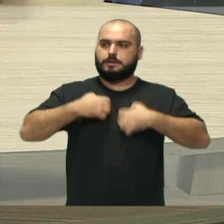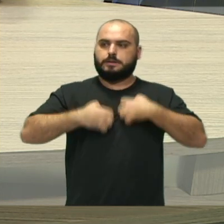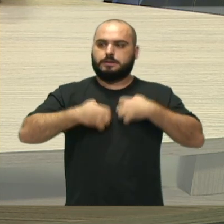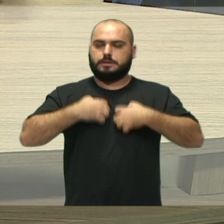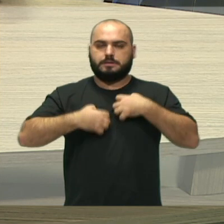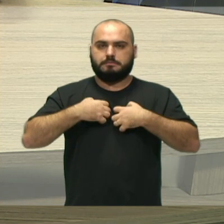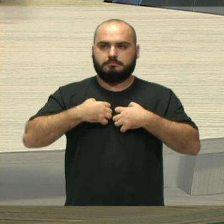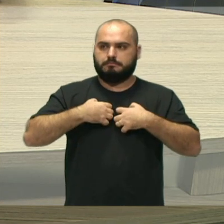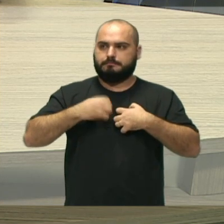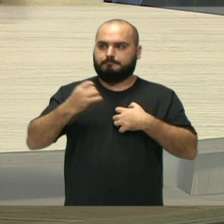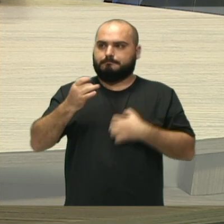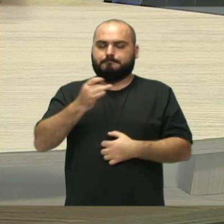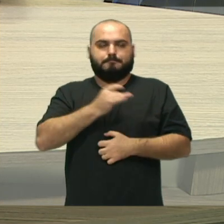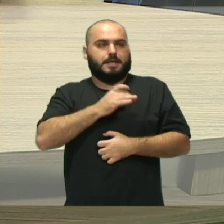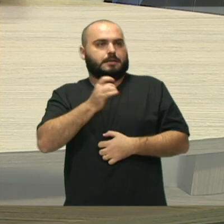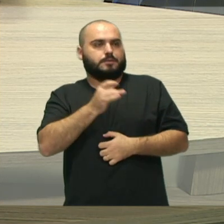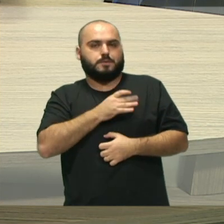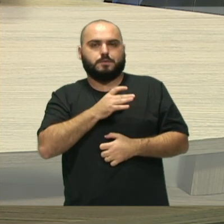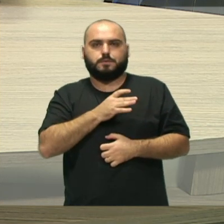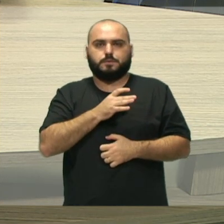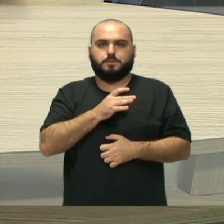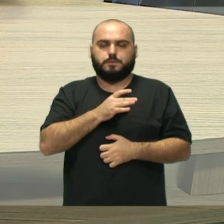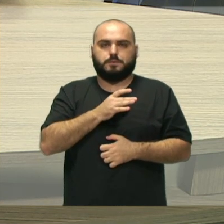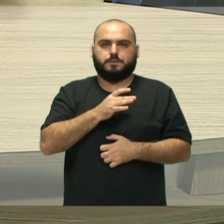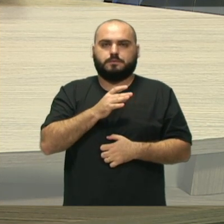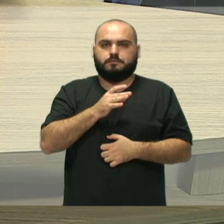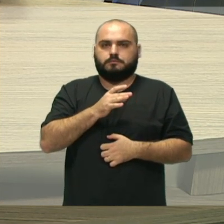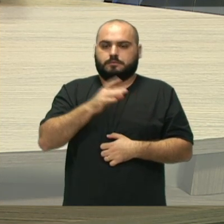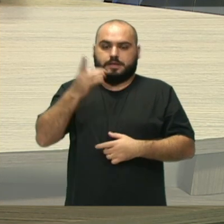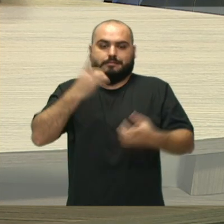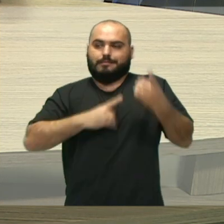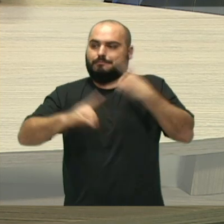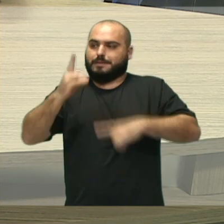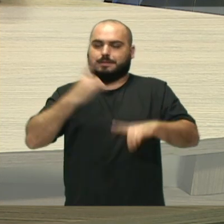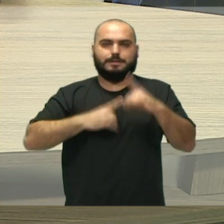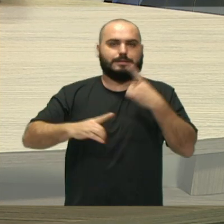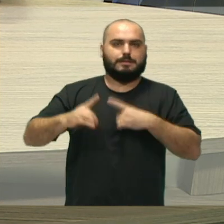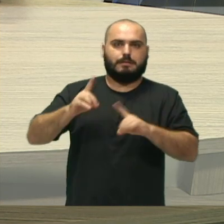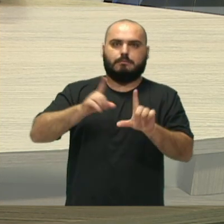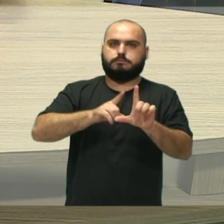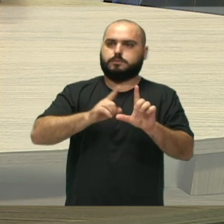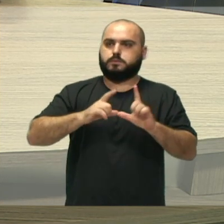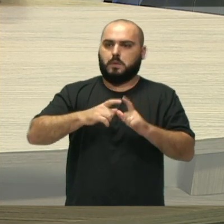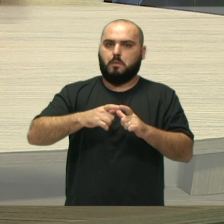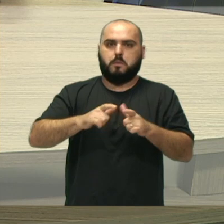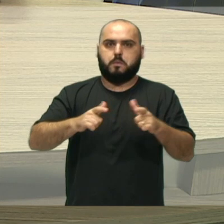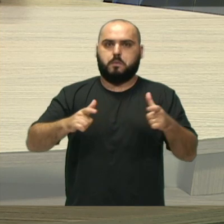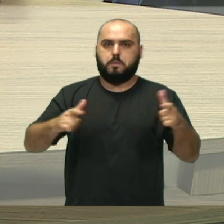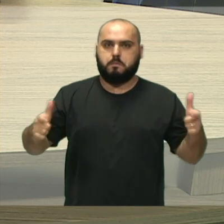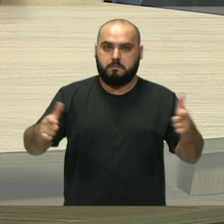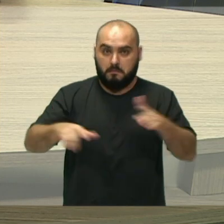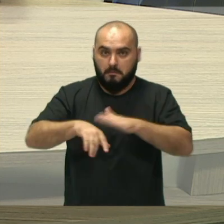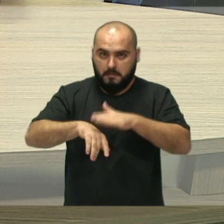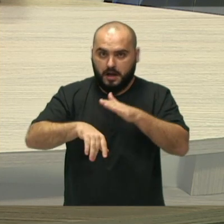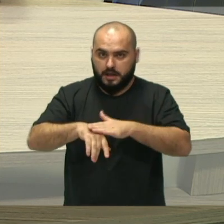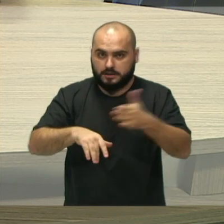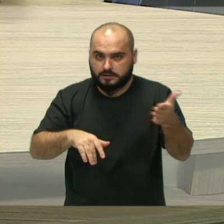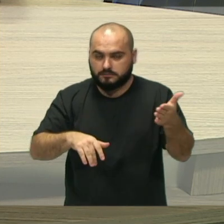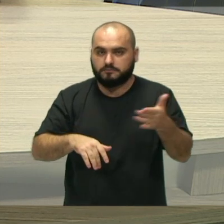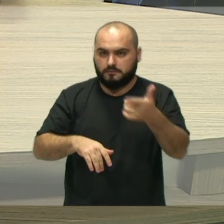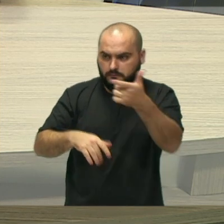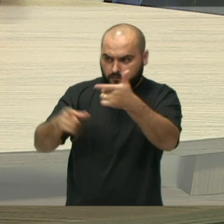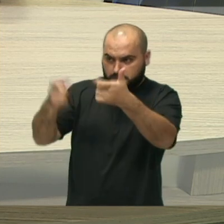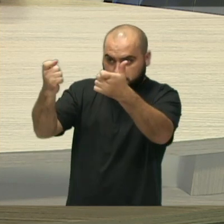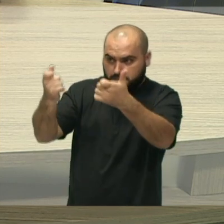medo, aumento dos casos de depressão. O senhor nos colocava até uma situação, né, de que